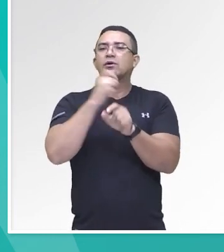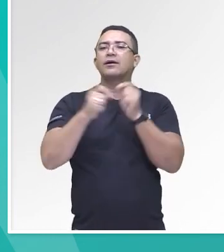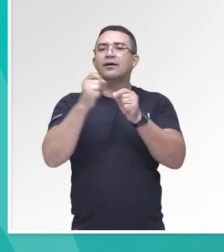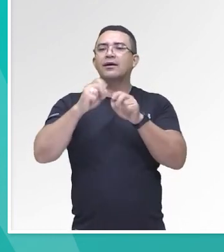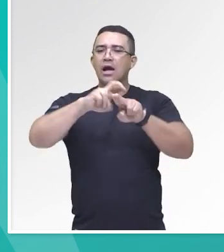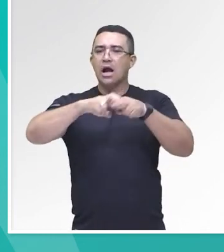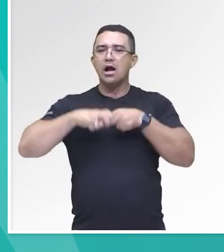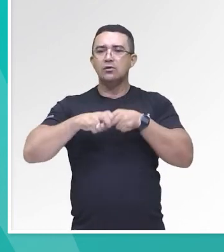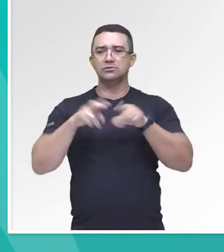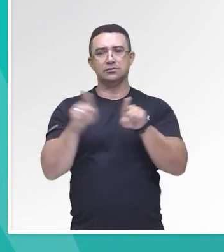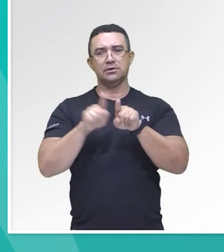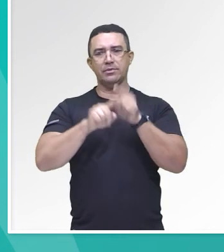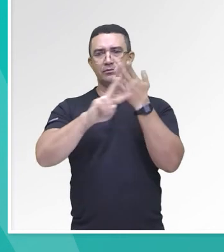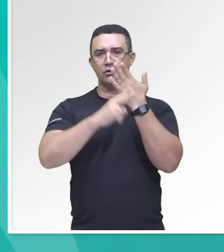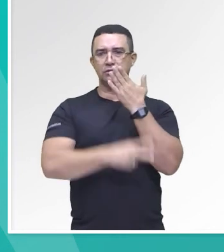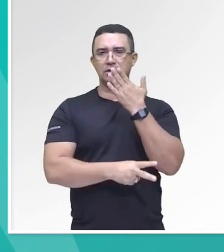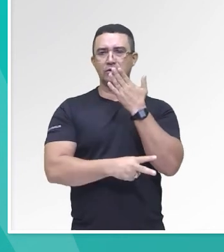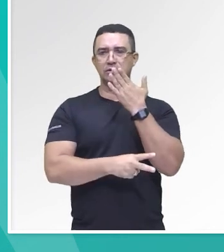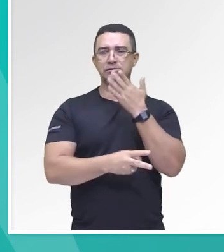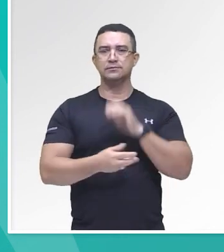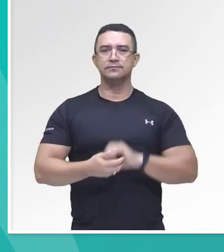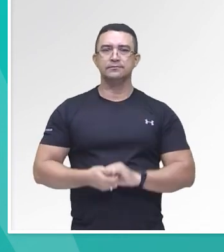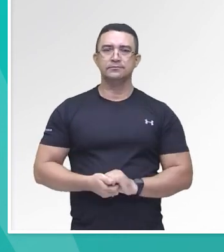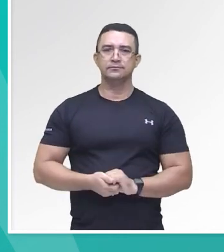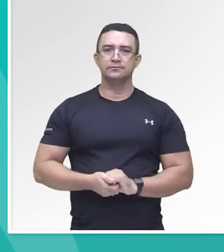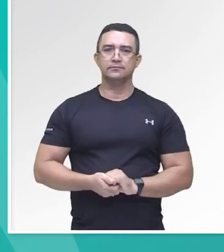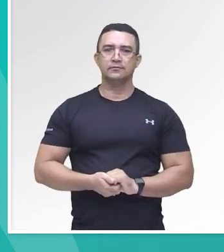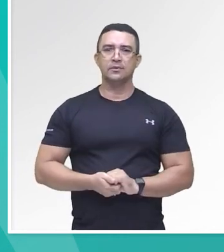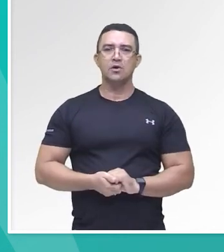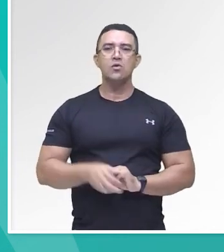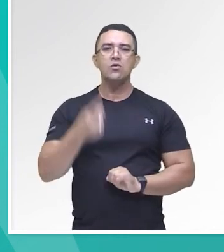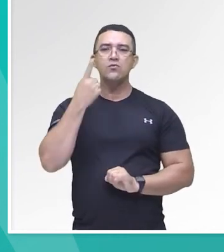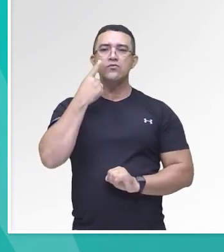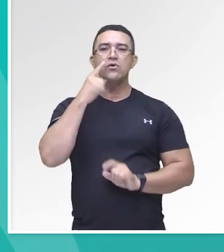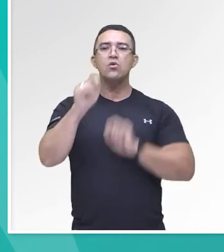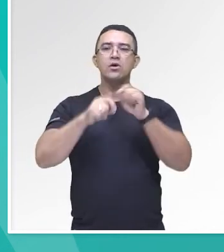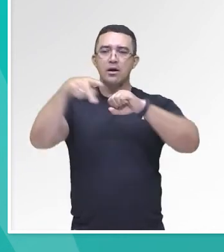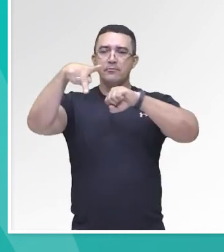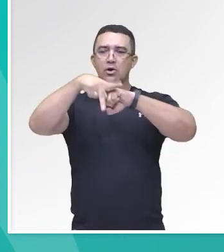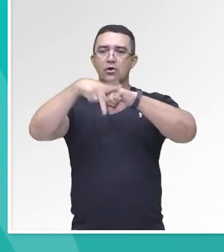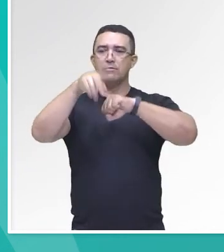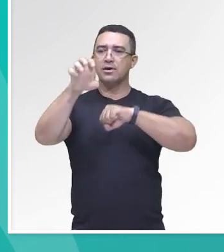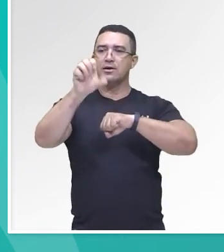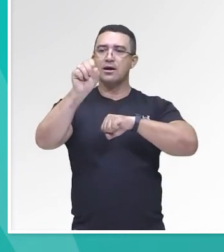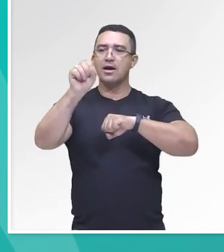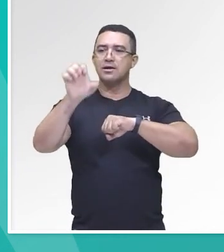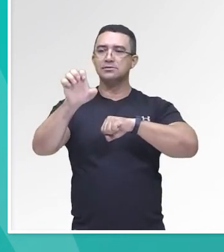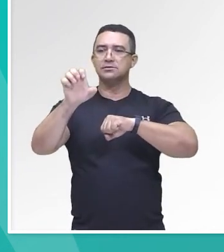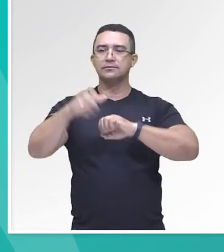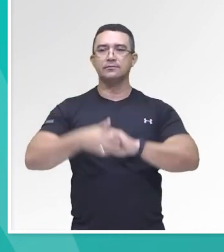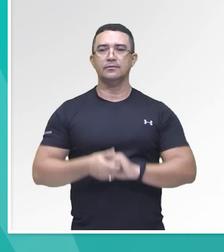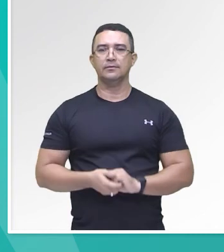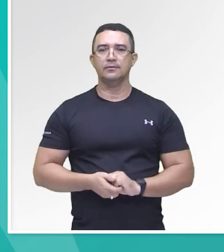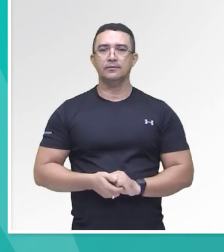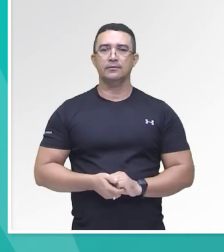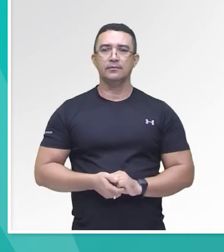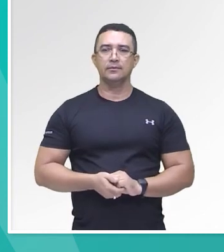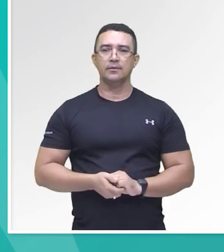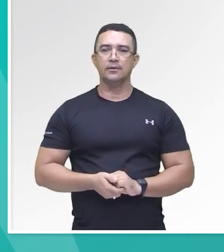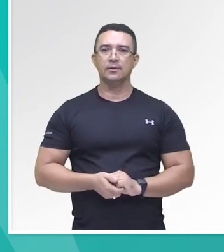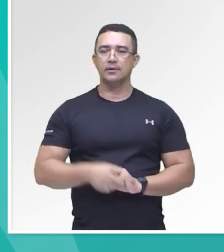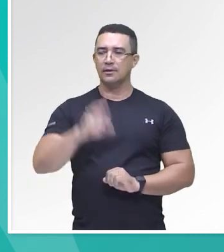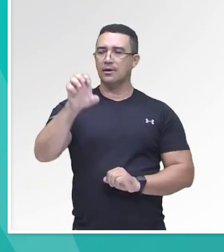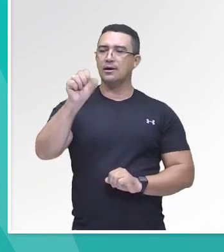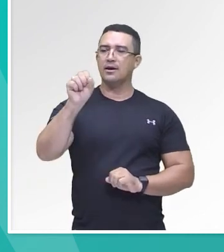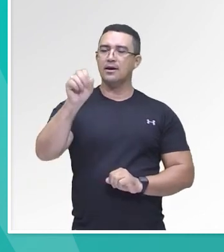Além disso, olhem o uso do pronome esse. A gente acabou de ver o isso. O